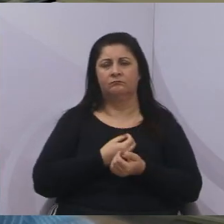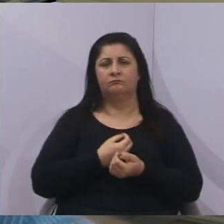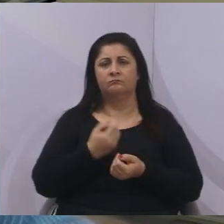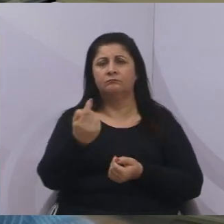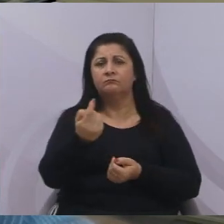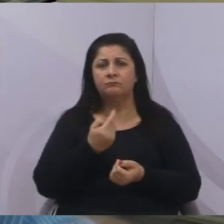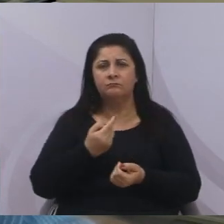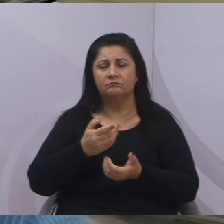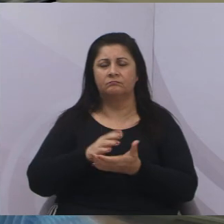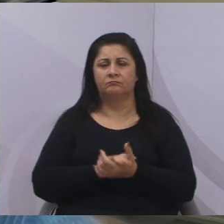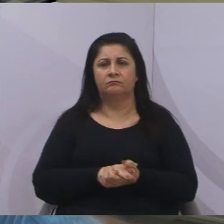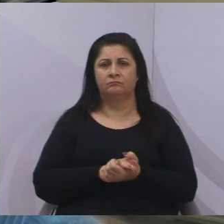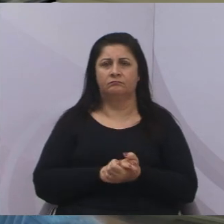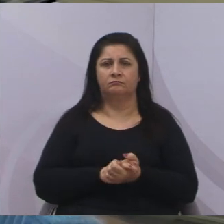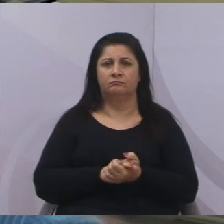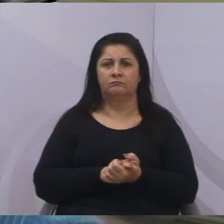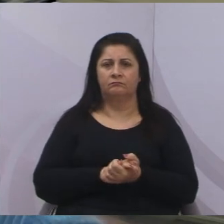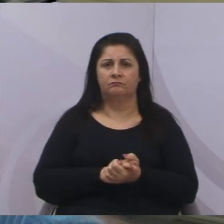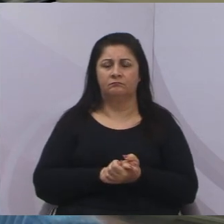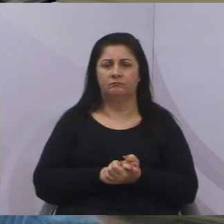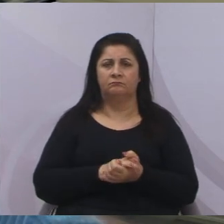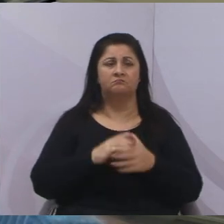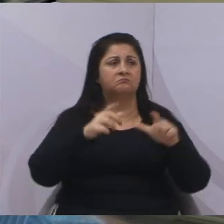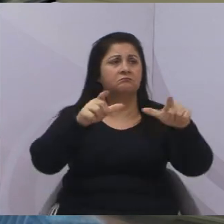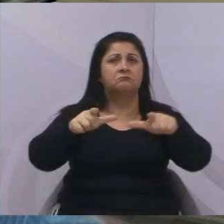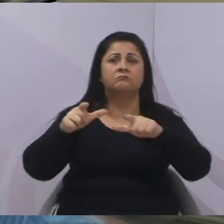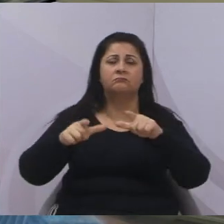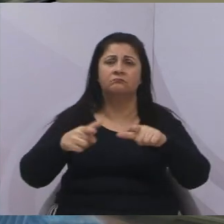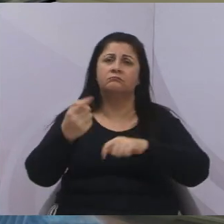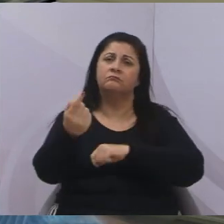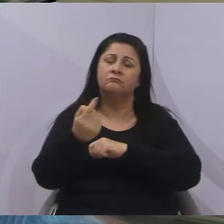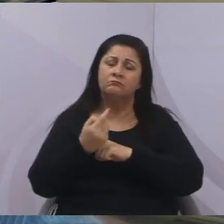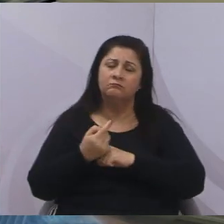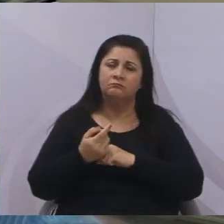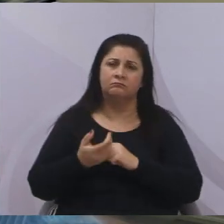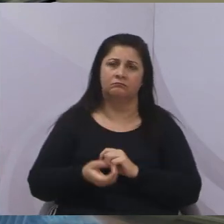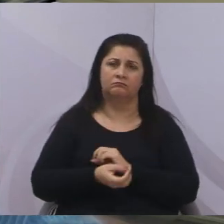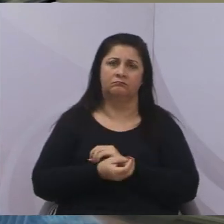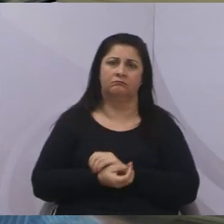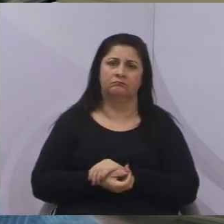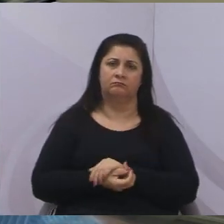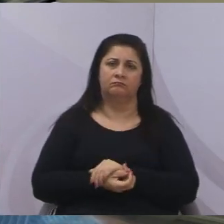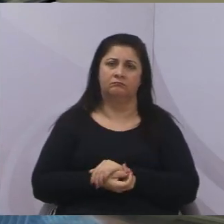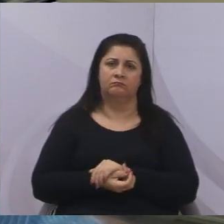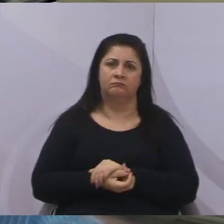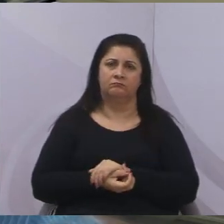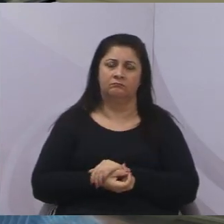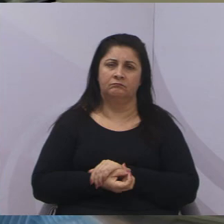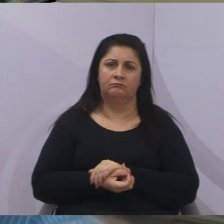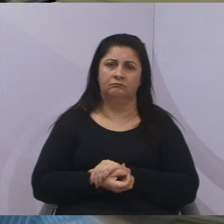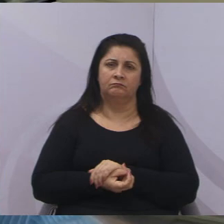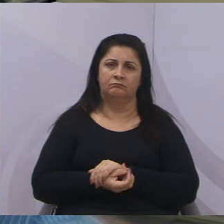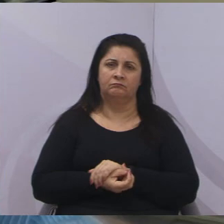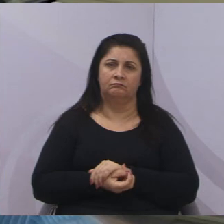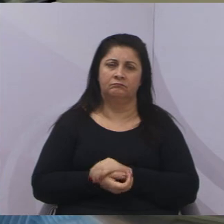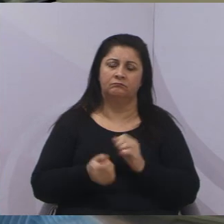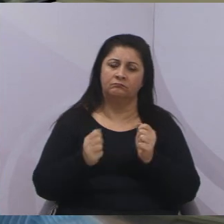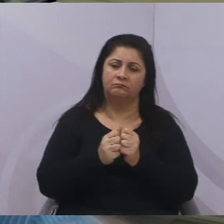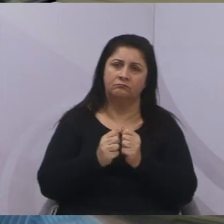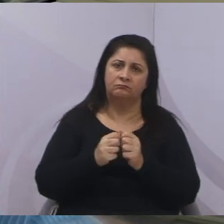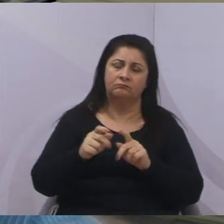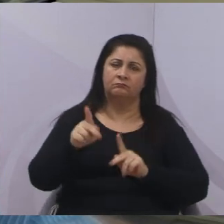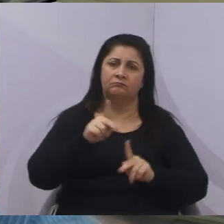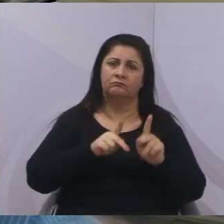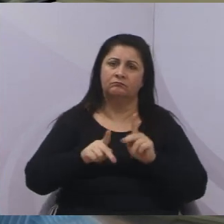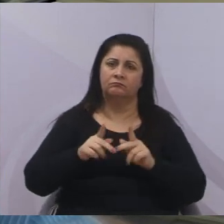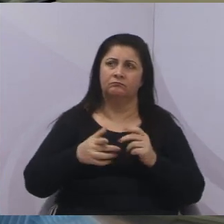Jacareí. Vem da onde que você estiver escutando eu falar esse pedido desse vereador junto com a população da